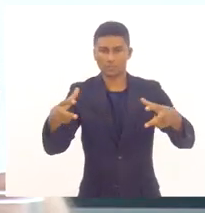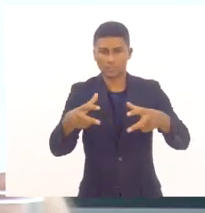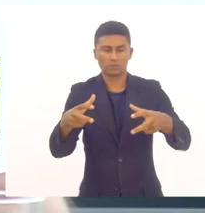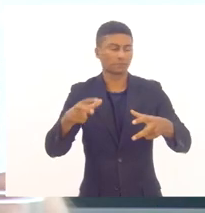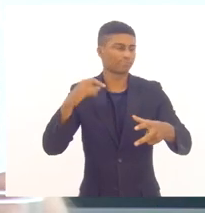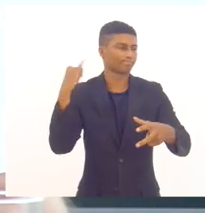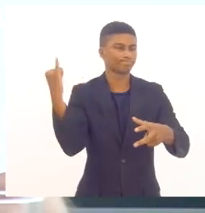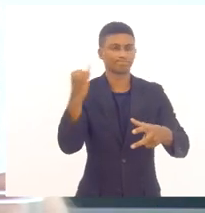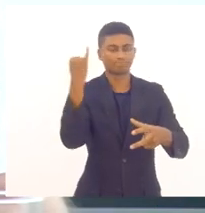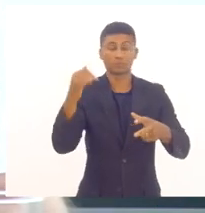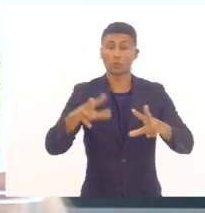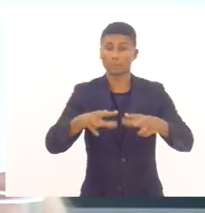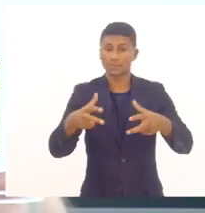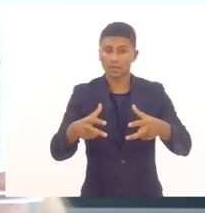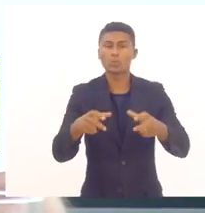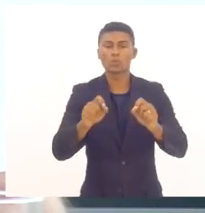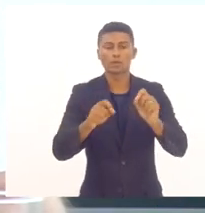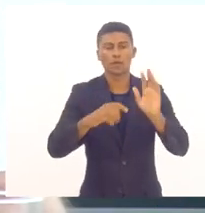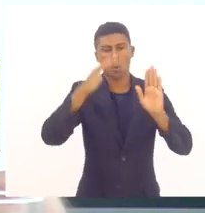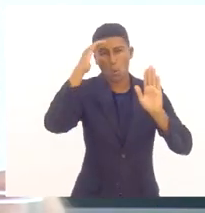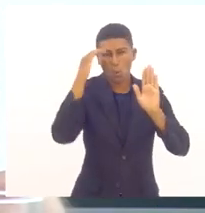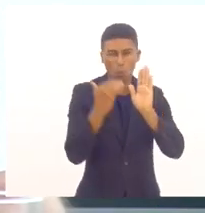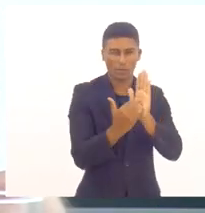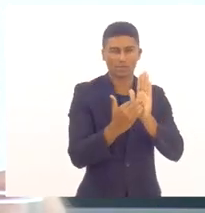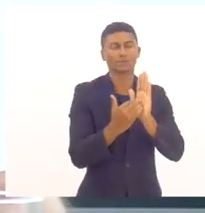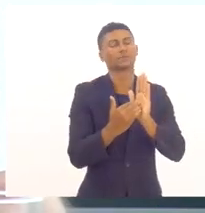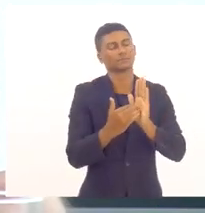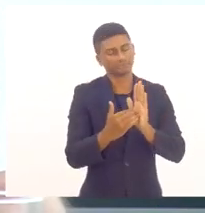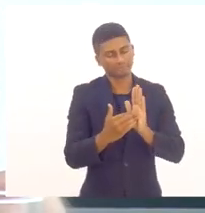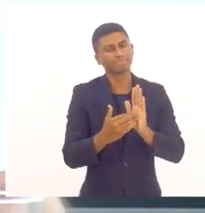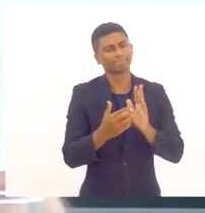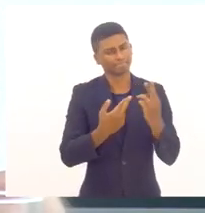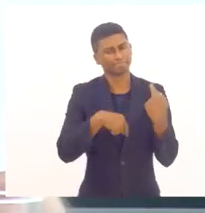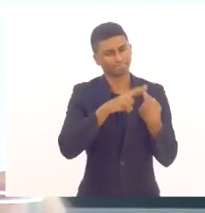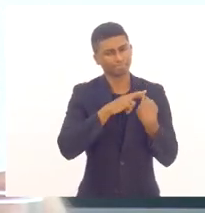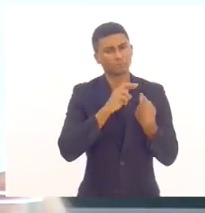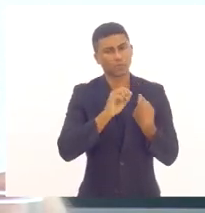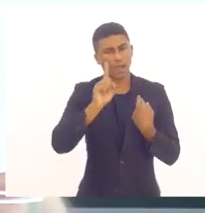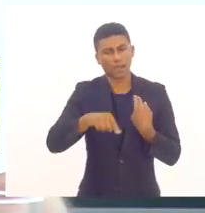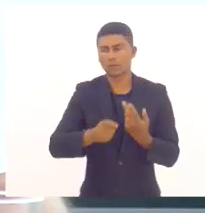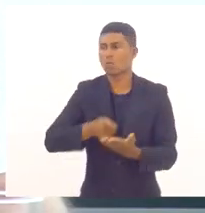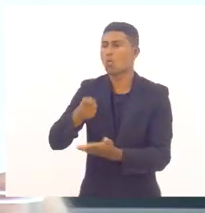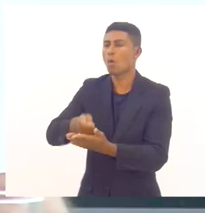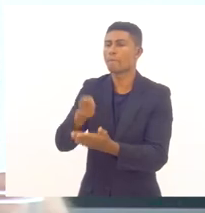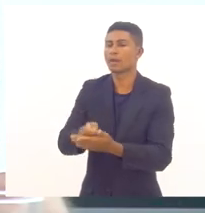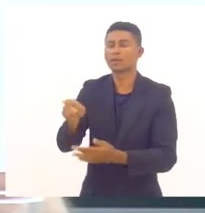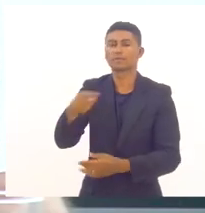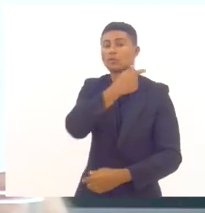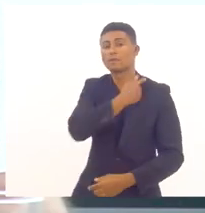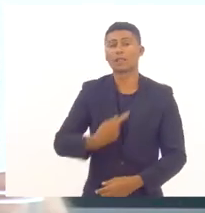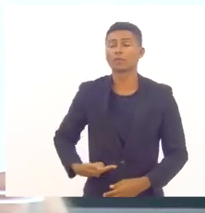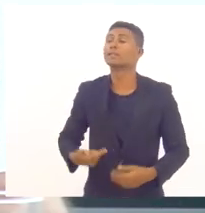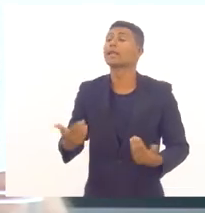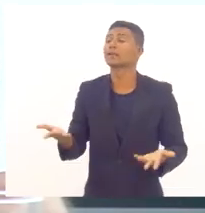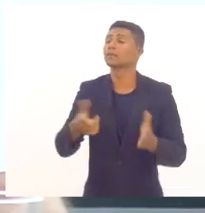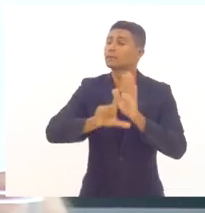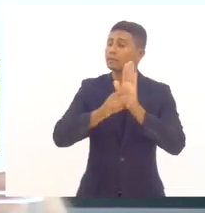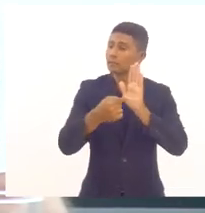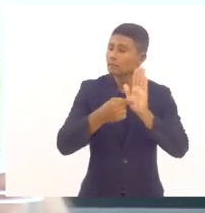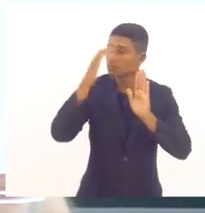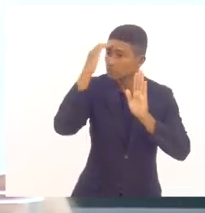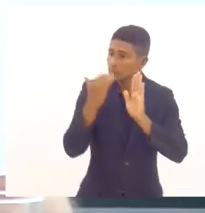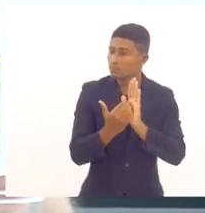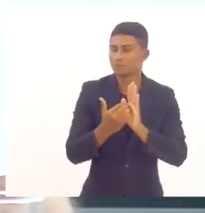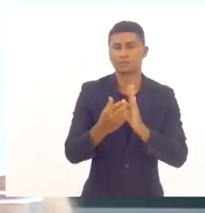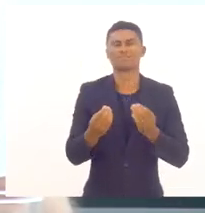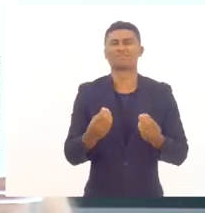que é o cúmplice, né? E o papel da comissão é esse, é fazer cobrar do governador que as leis se cumpram, para que ela não fique